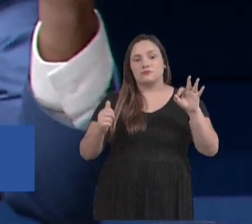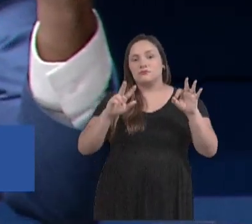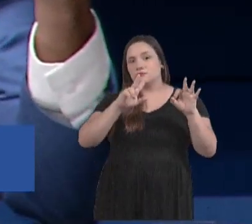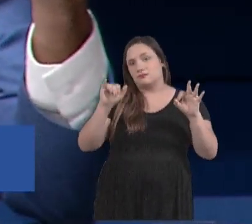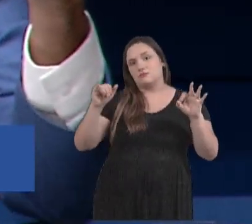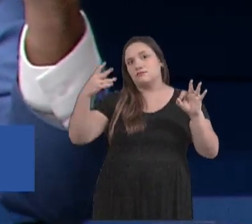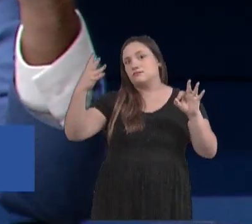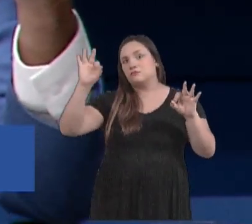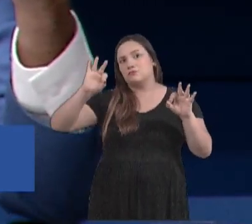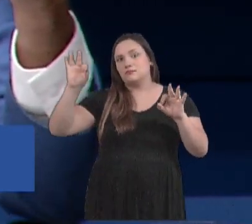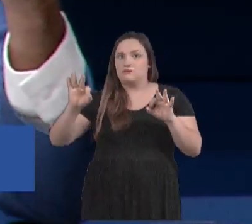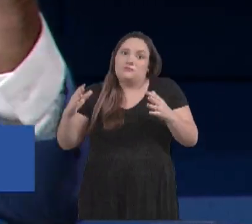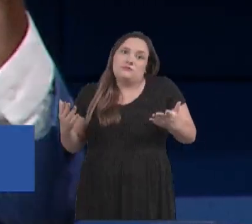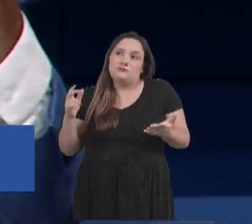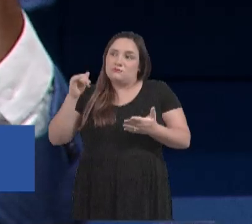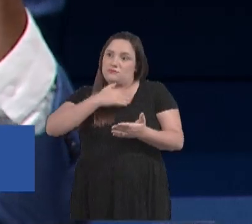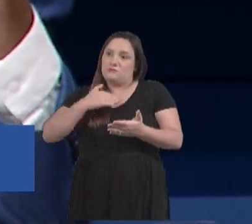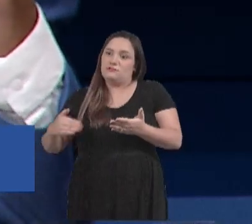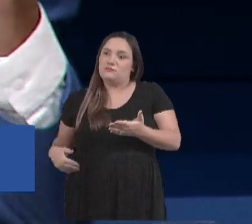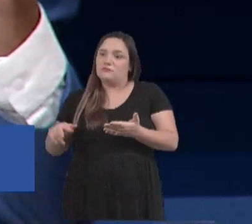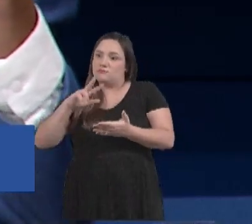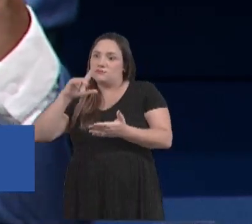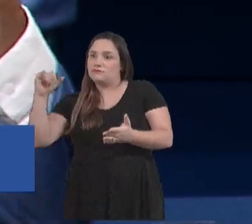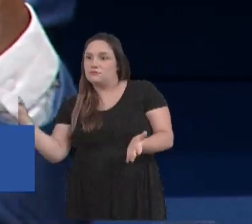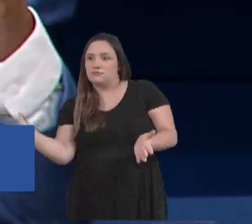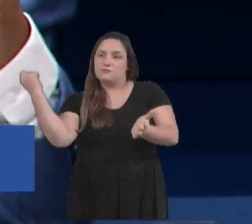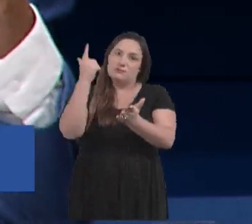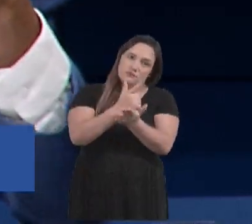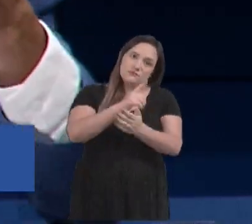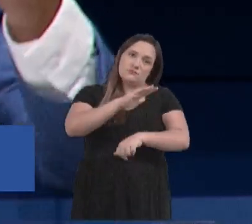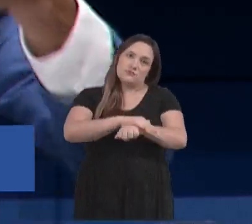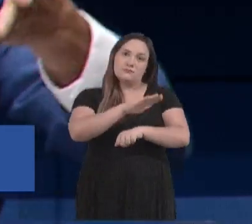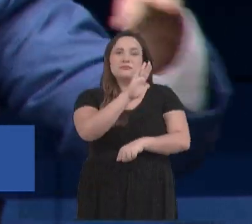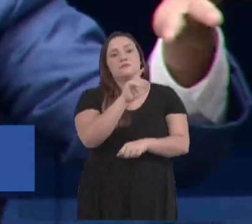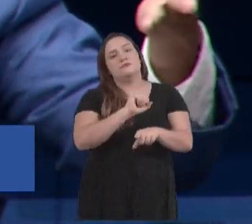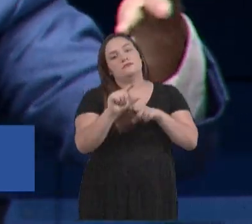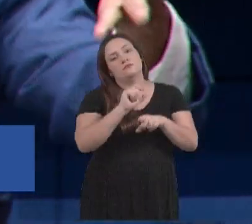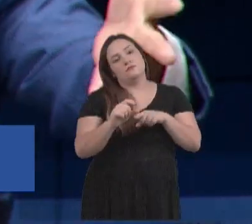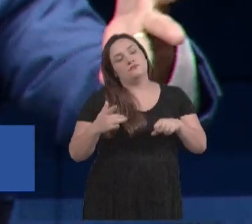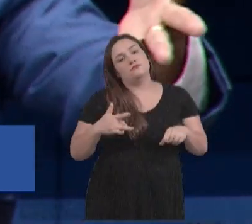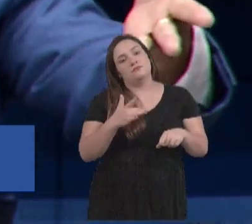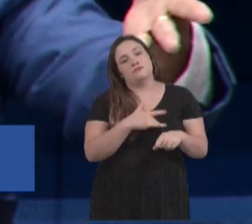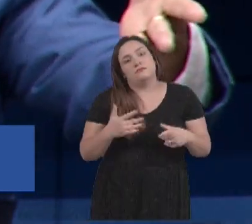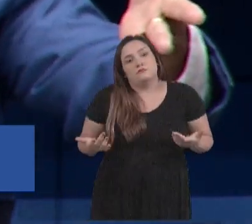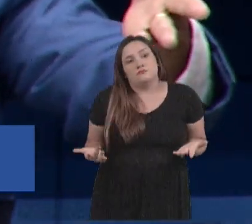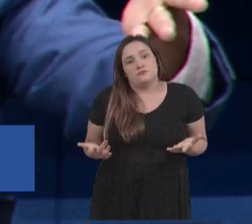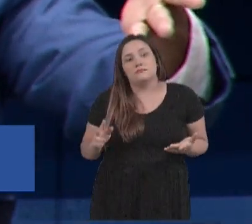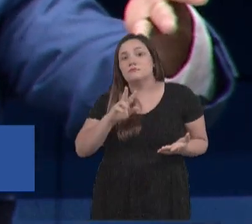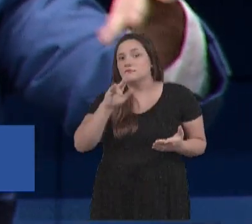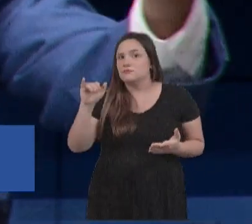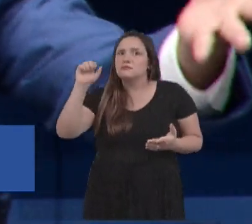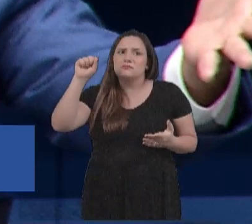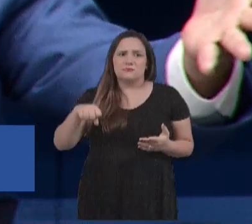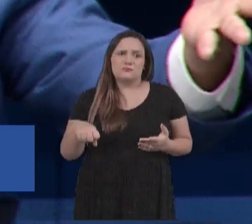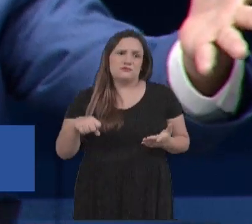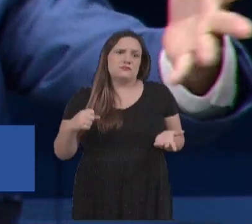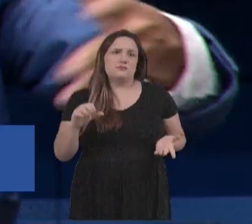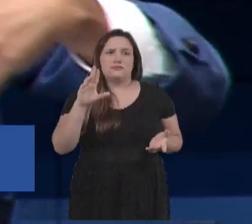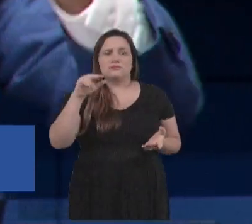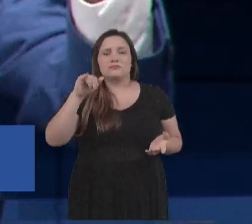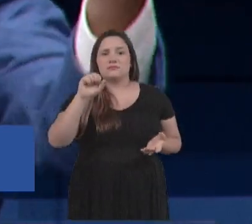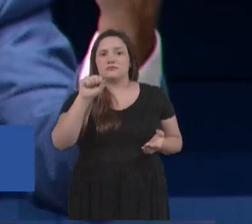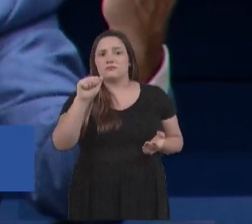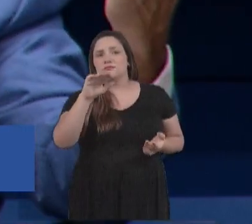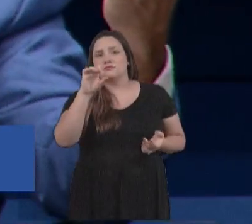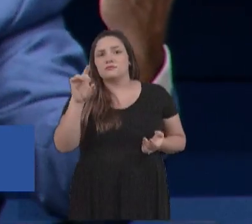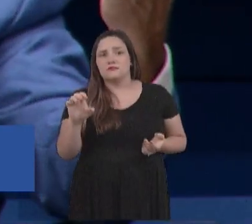a contribuição patronal para até aquele valor, e isso vai atingir diretamente a Unisaúde. Não chega na